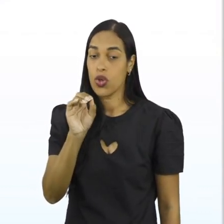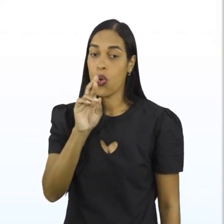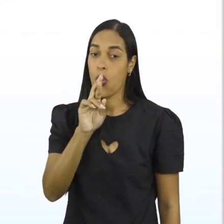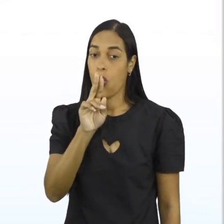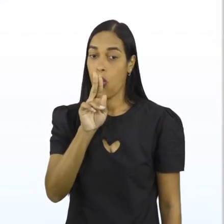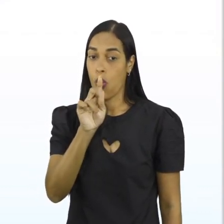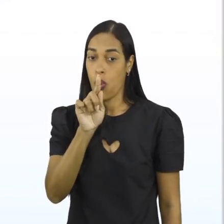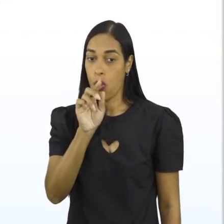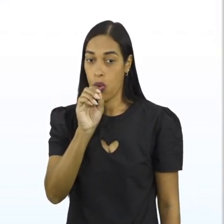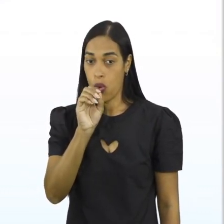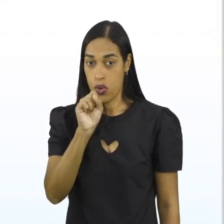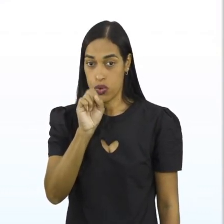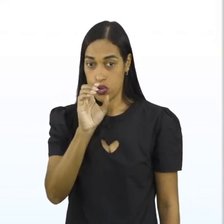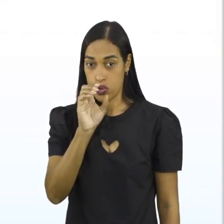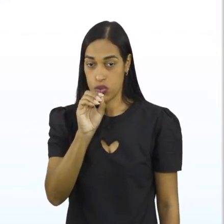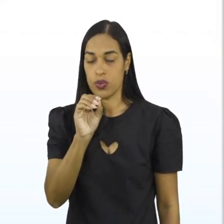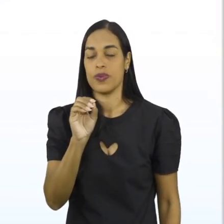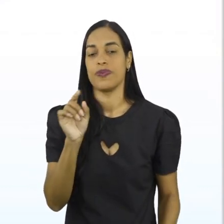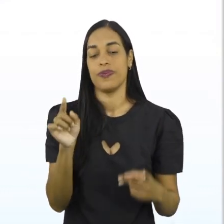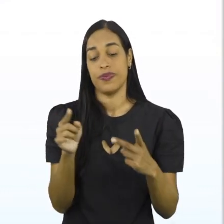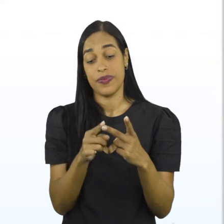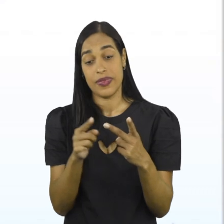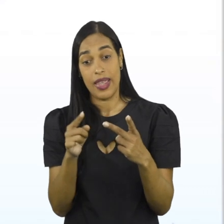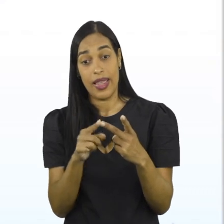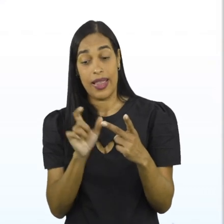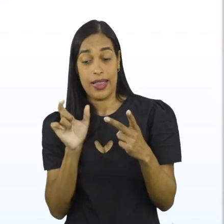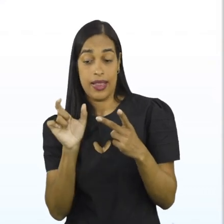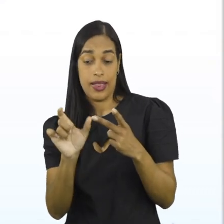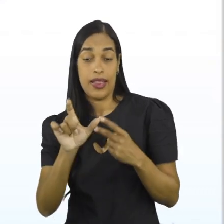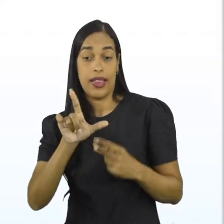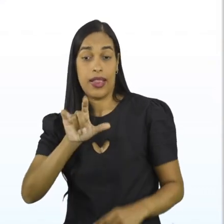rugoso. E os lipídios